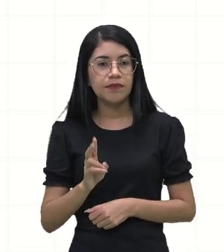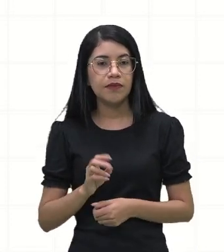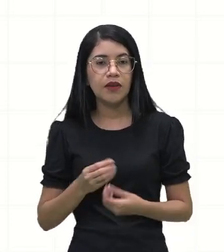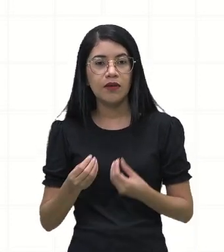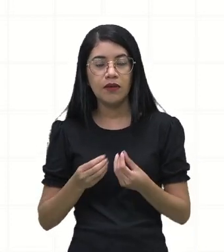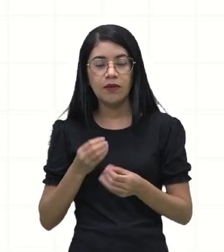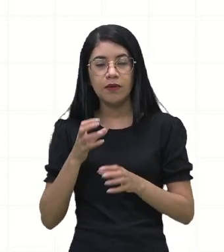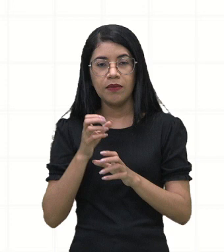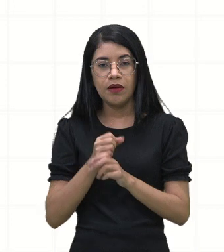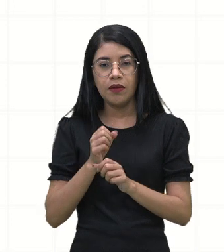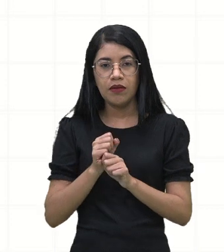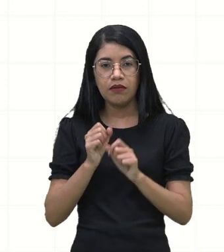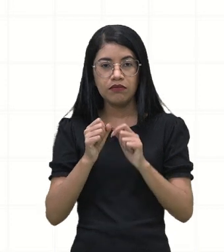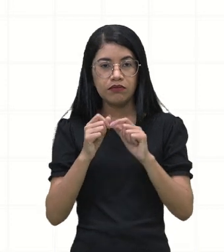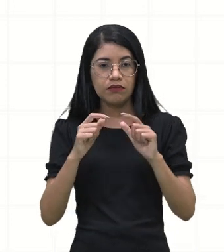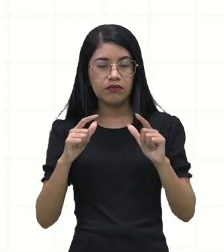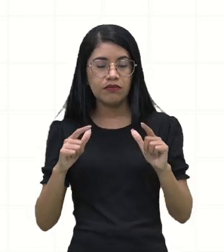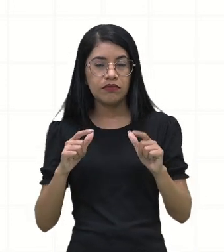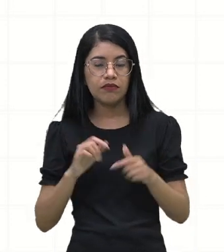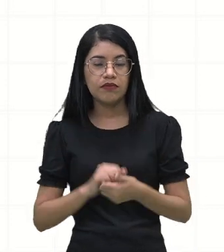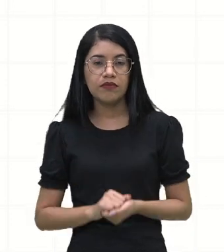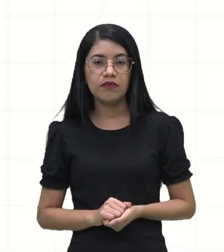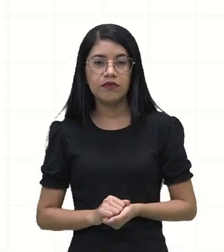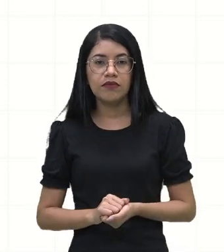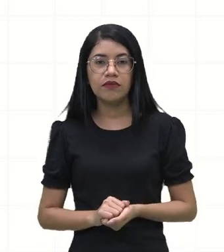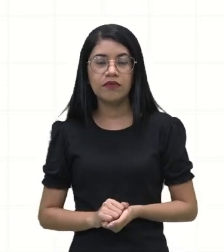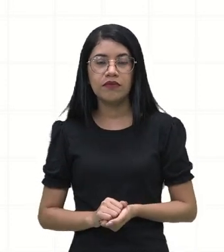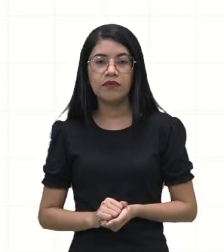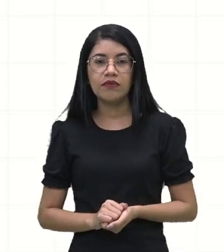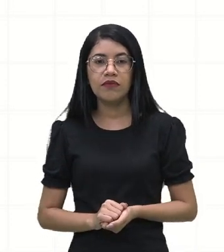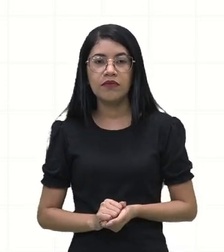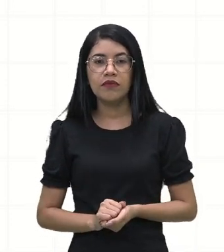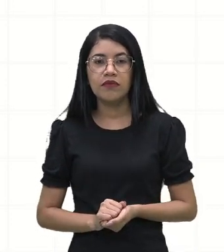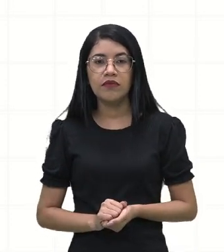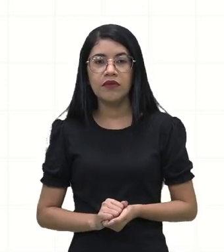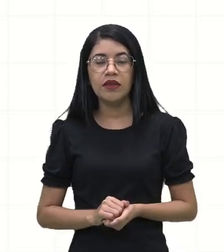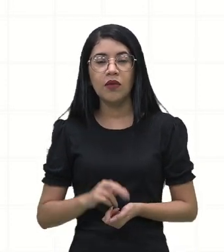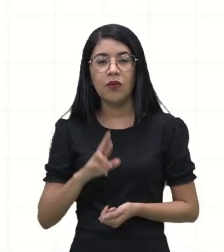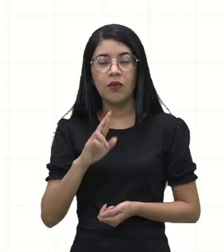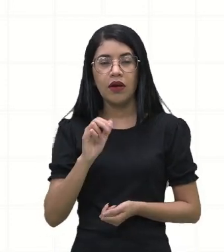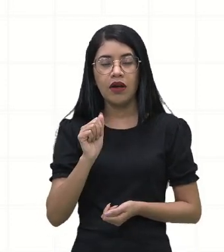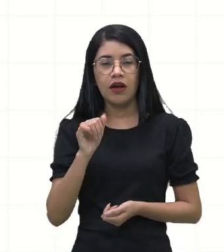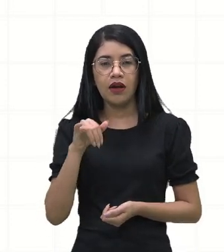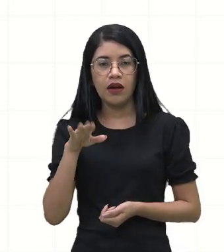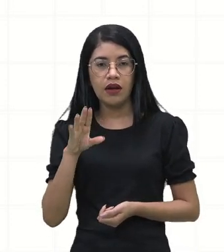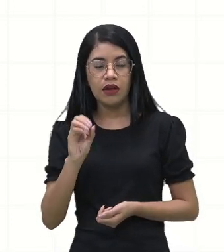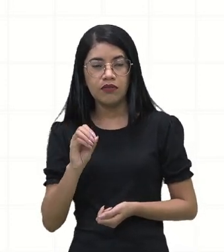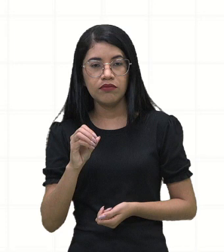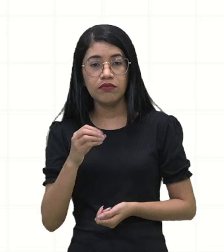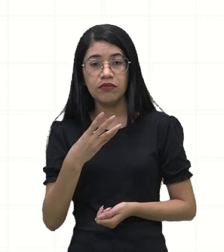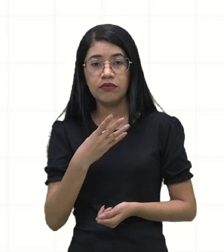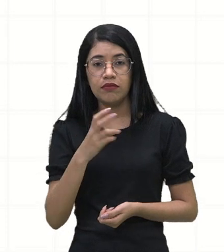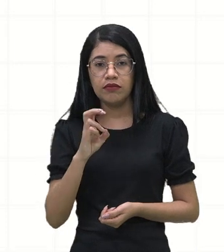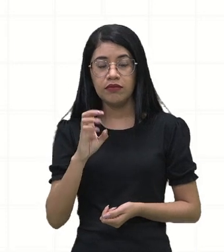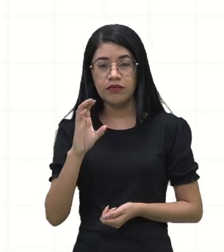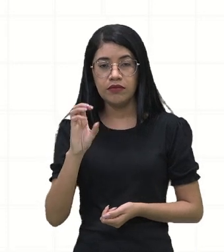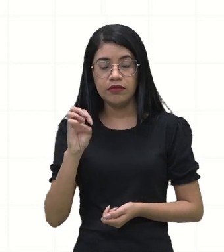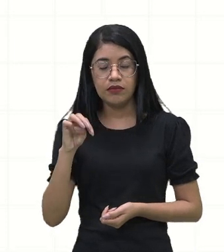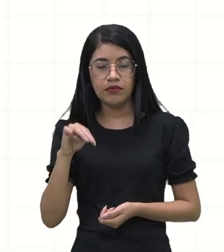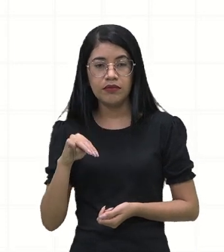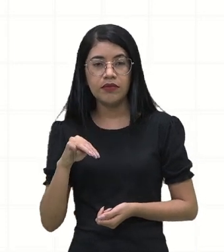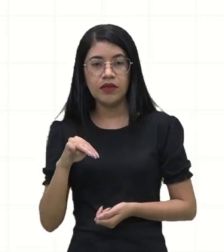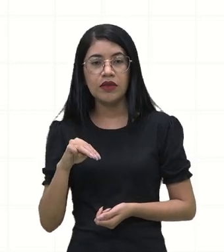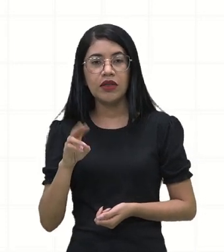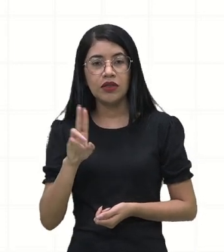Então, sabendo do raio, ó, raio, aqui é o raio. Então, nós vamos usar aqui diretamente o valor